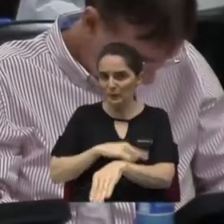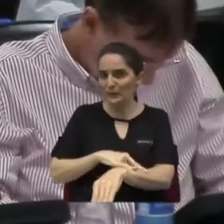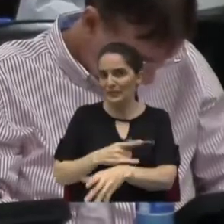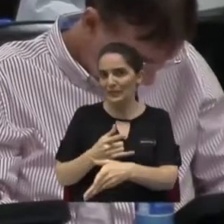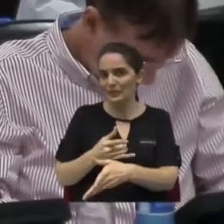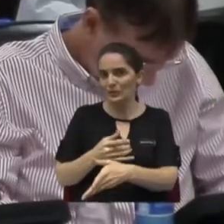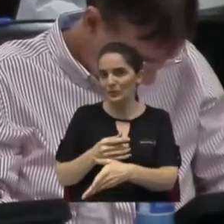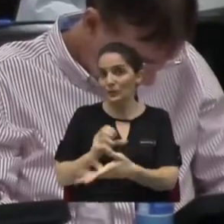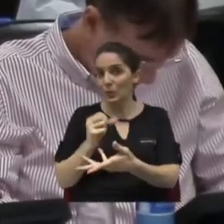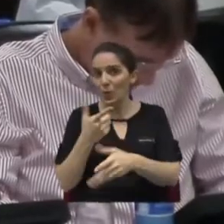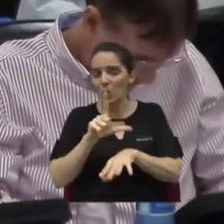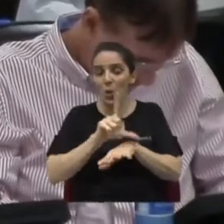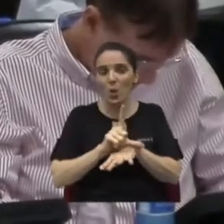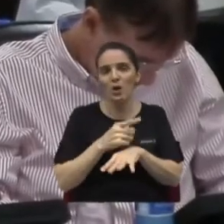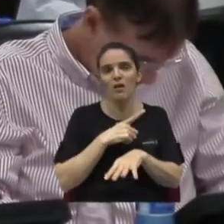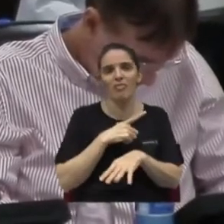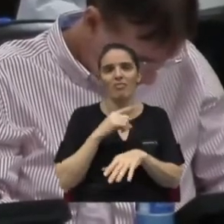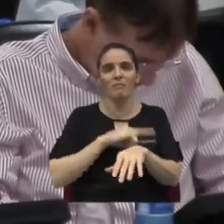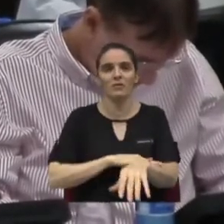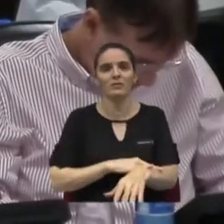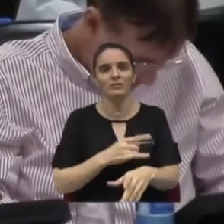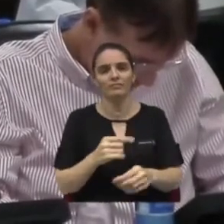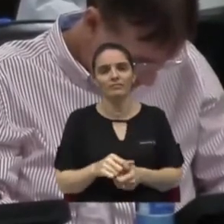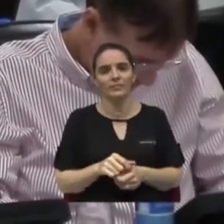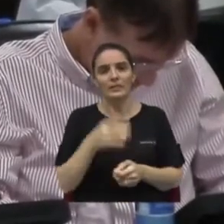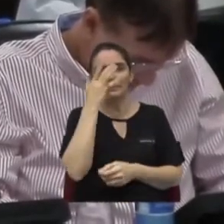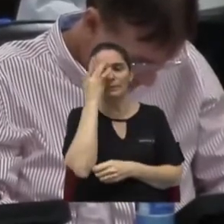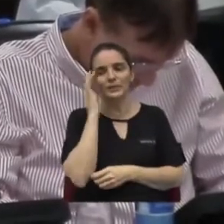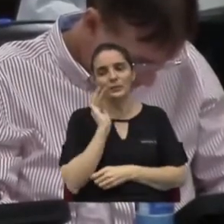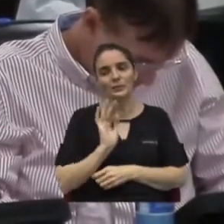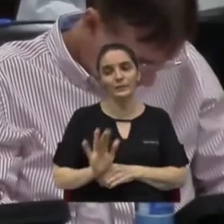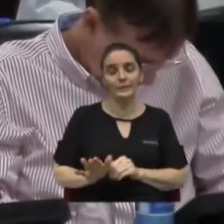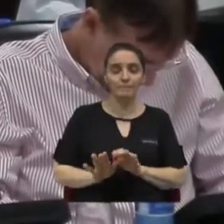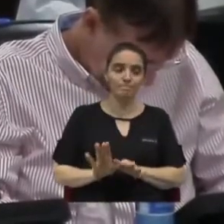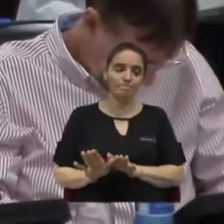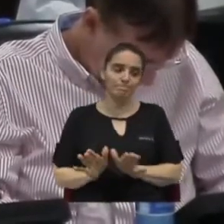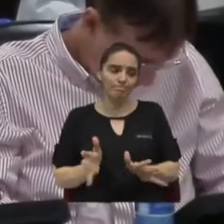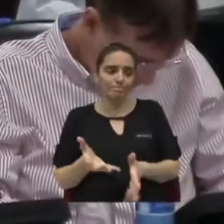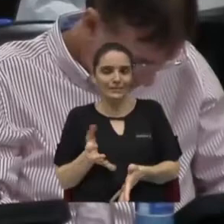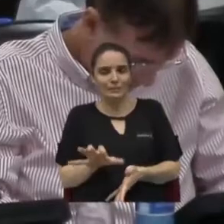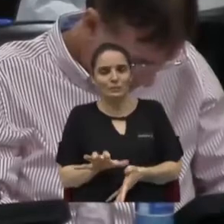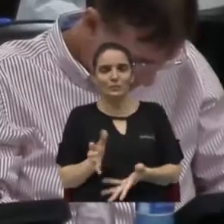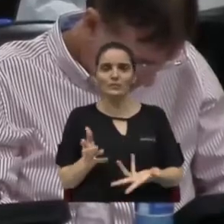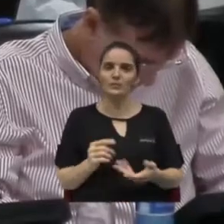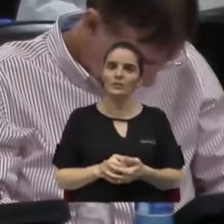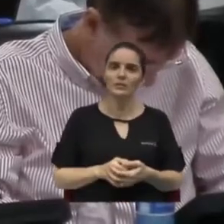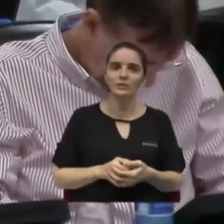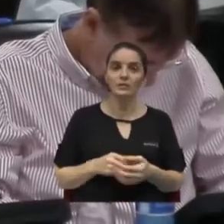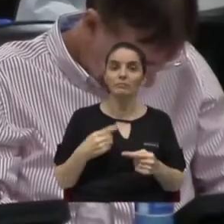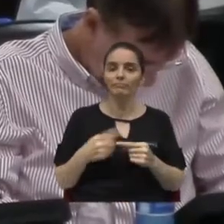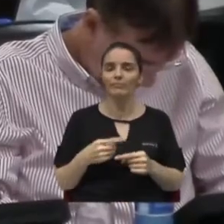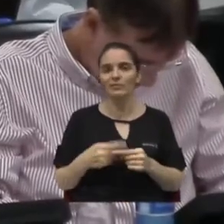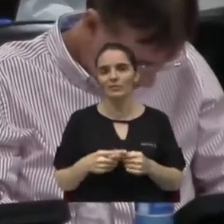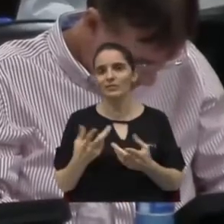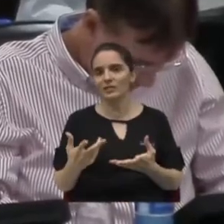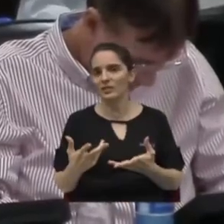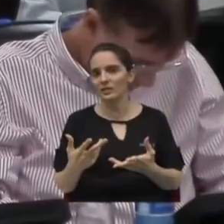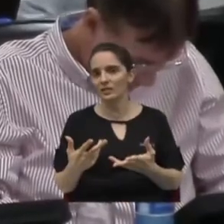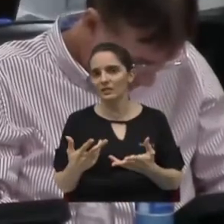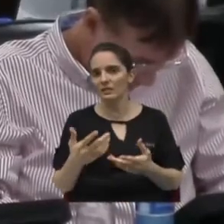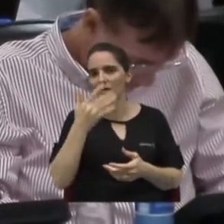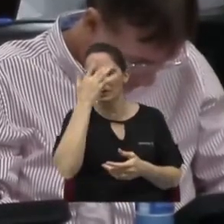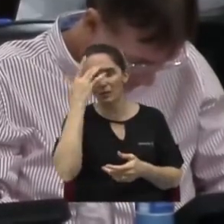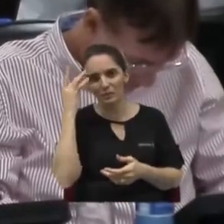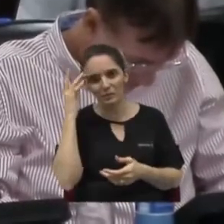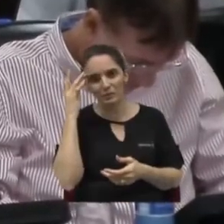banheiro. Então, fica assim, o comerciante fica meio que até desconfortável com a situação, porque muitas vezes a